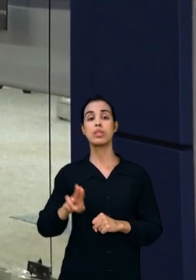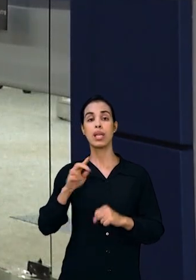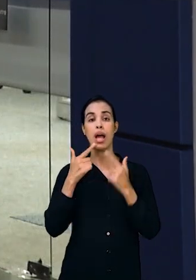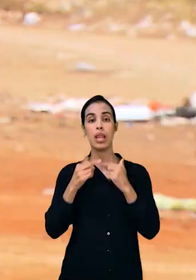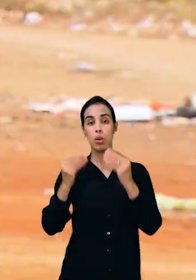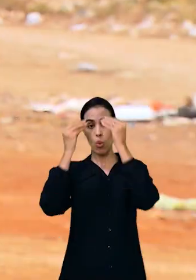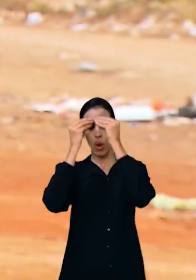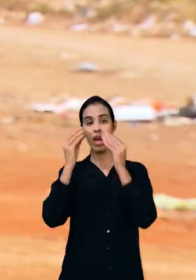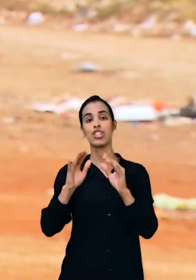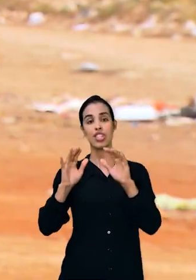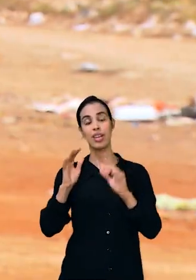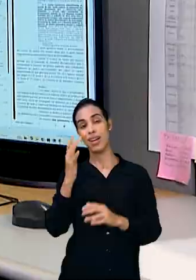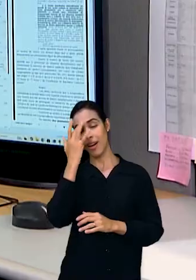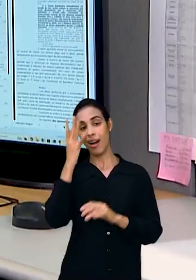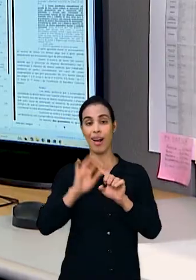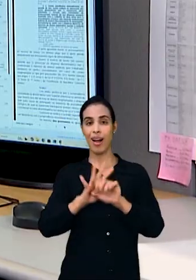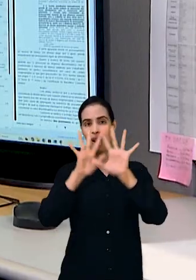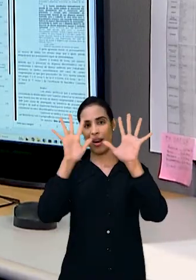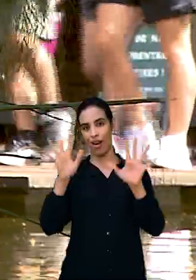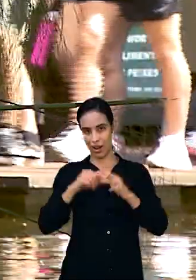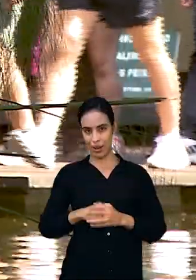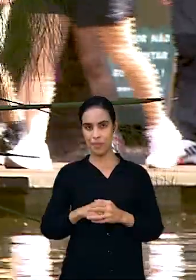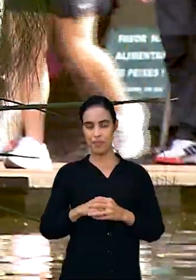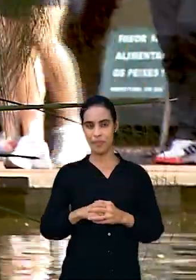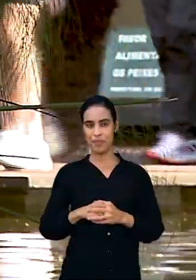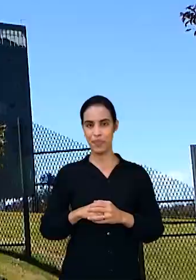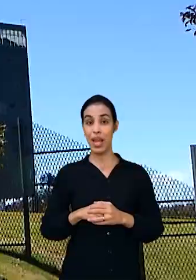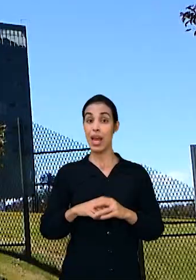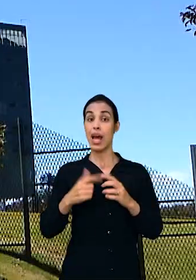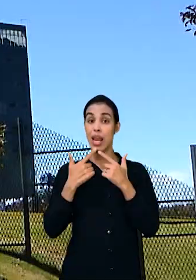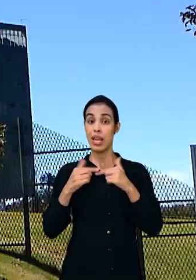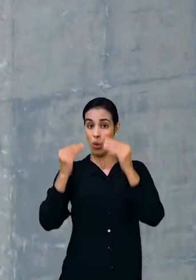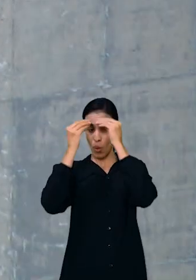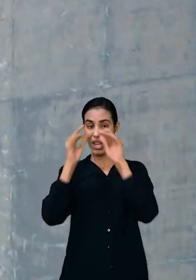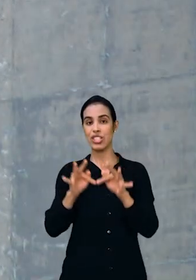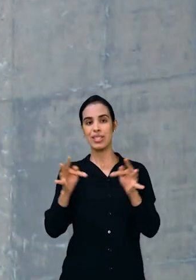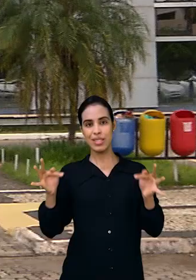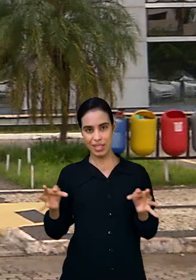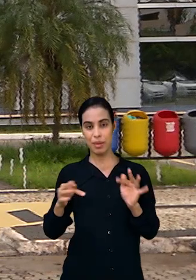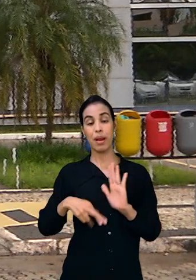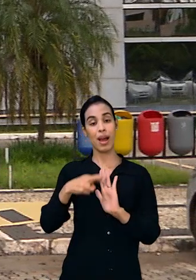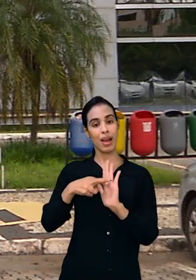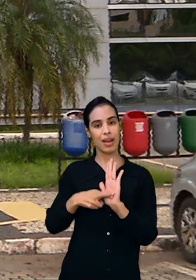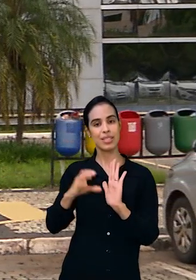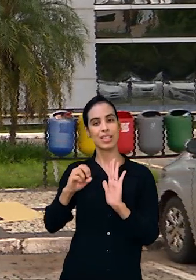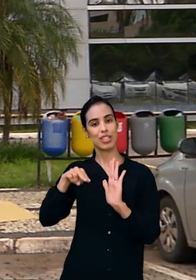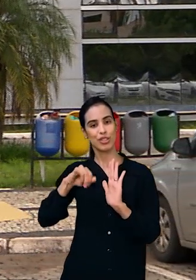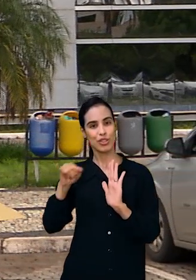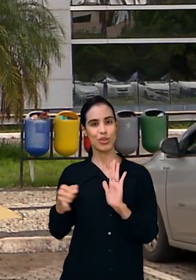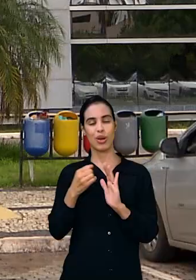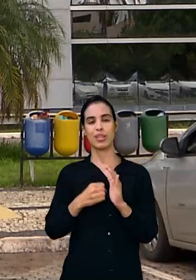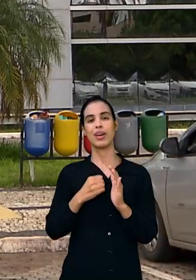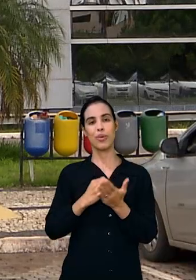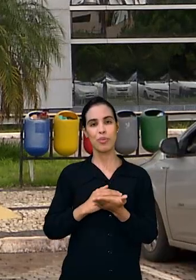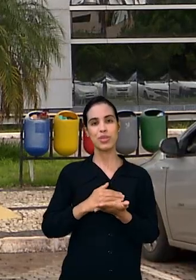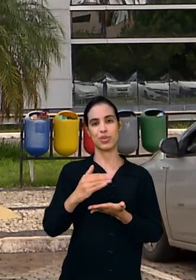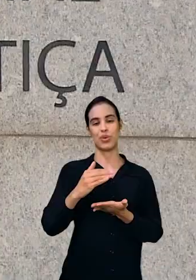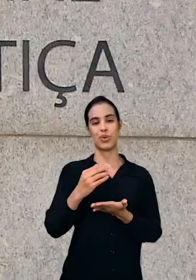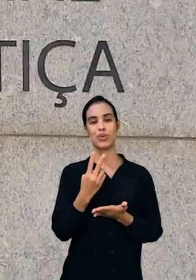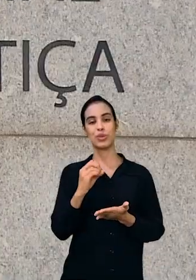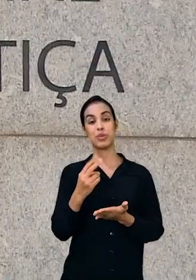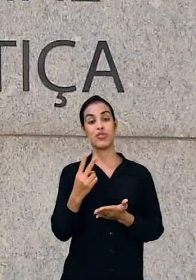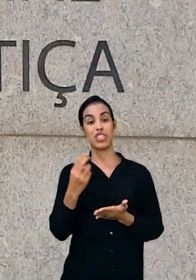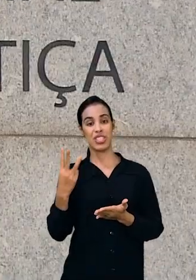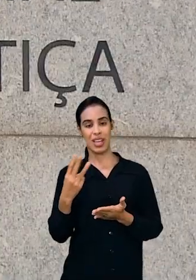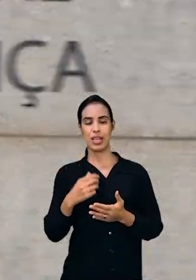linguagem mais acessível, conforme prevê o Pacto Nacional pela Linguagem Simples, instituído pelo Conselho Nacional de Justiça